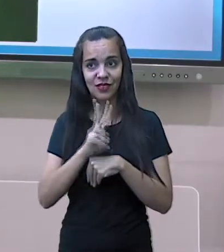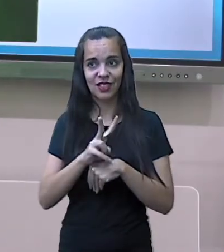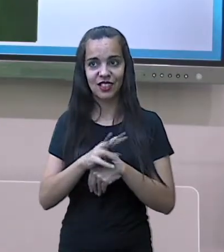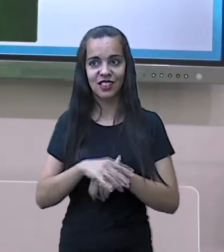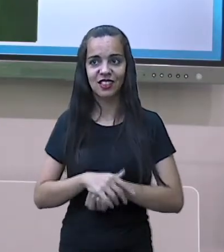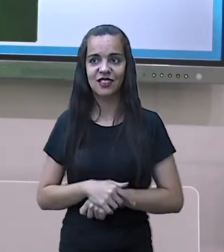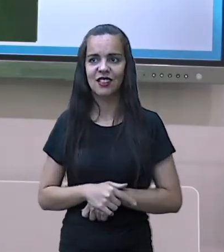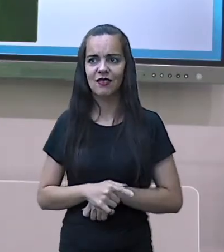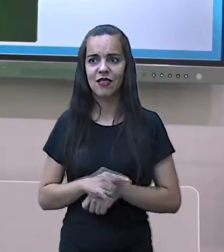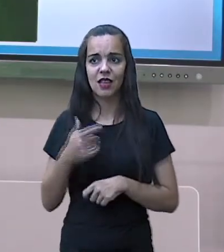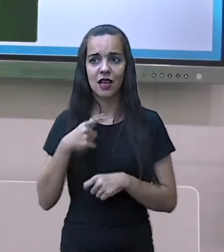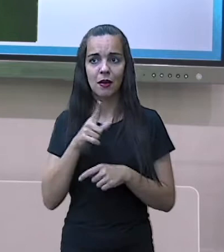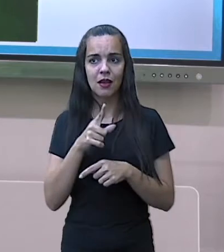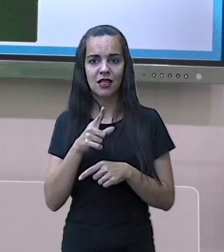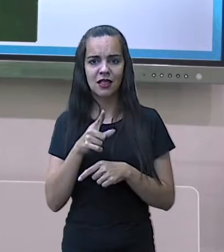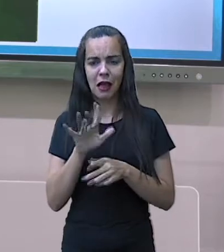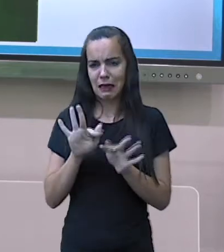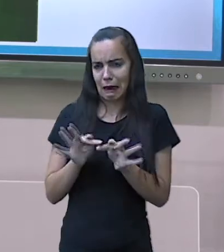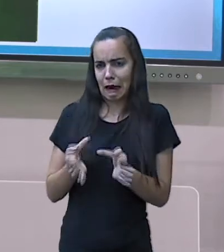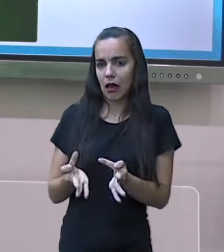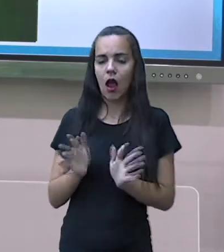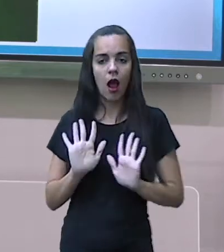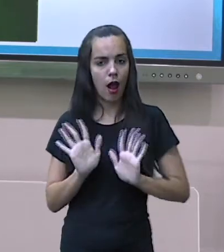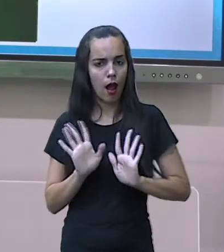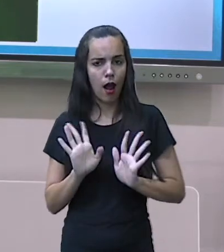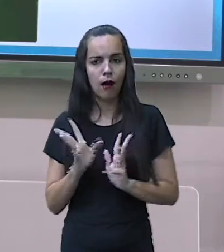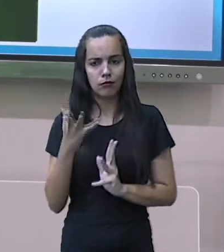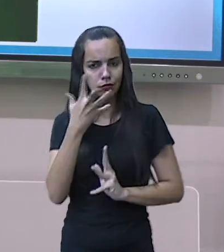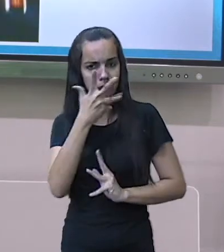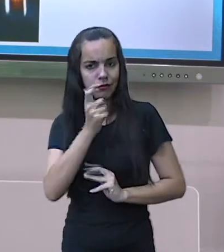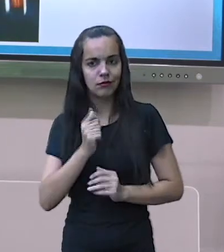que a navegação não é tão simples.